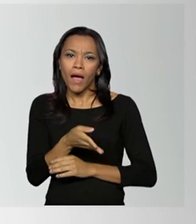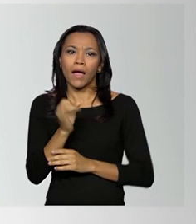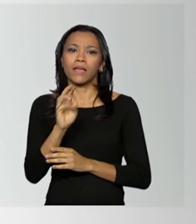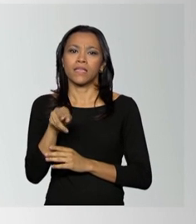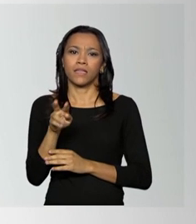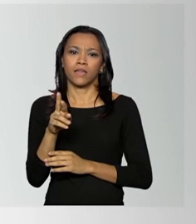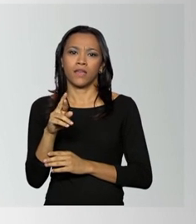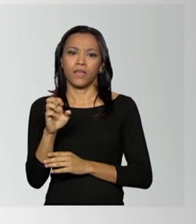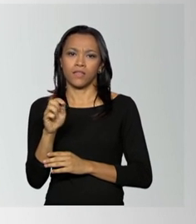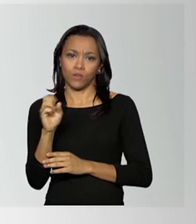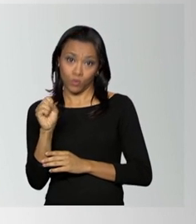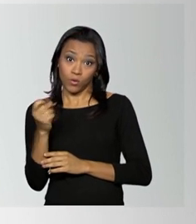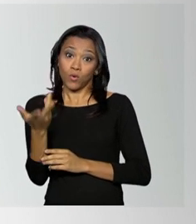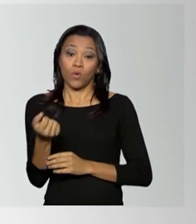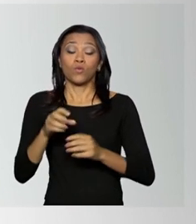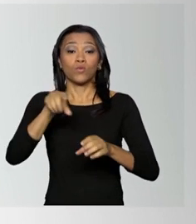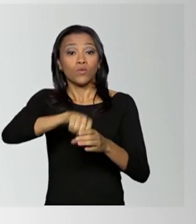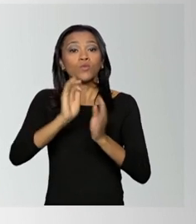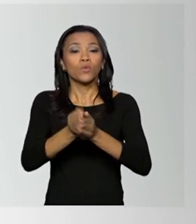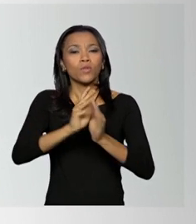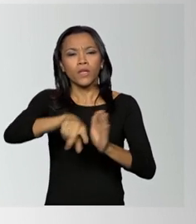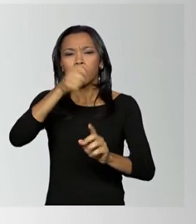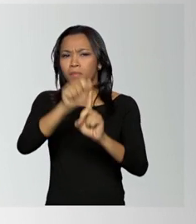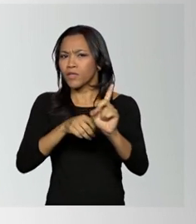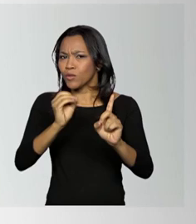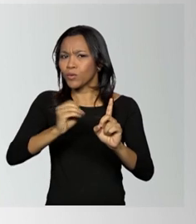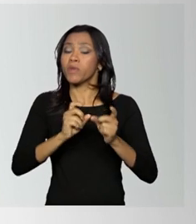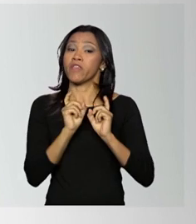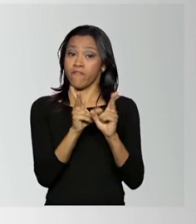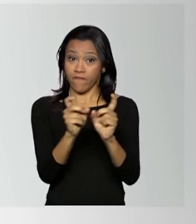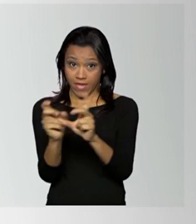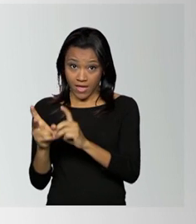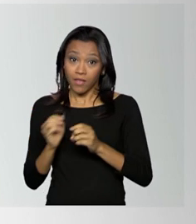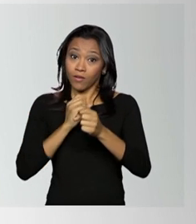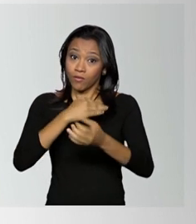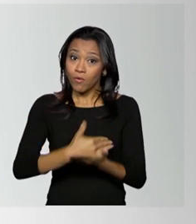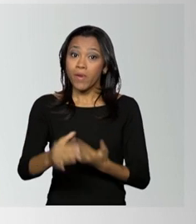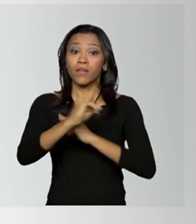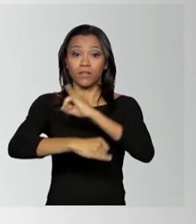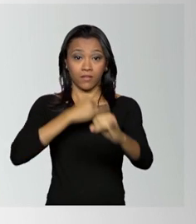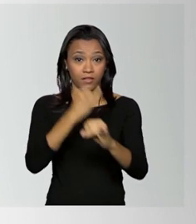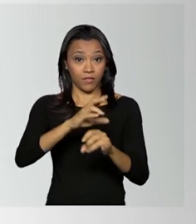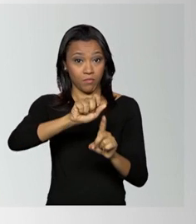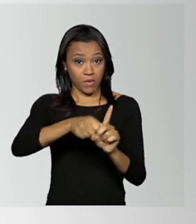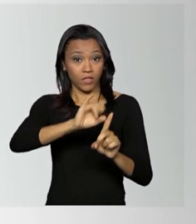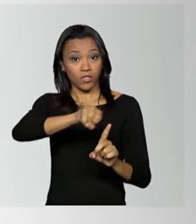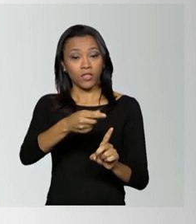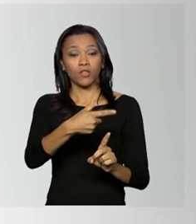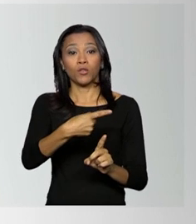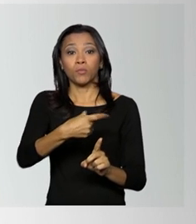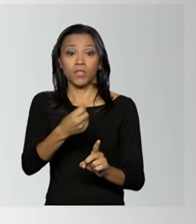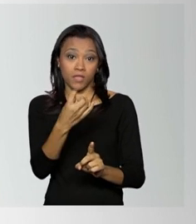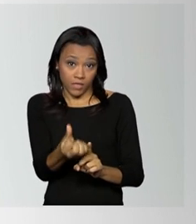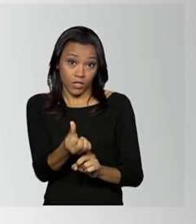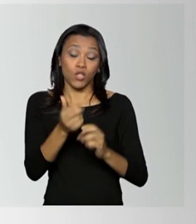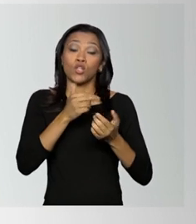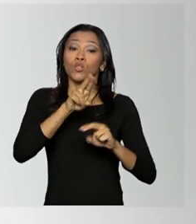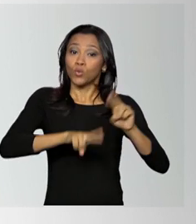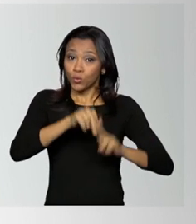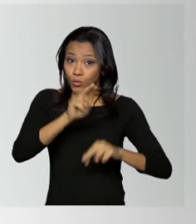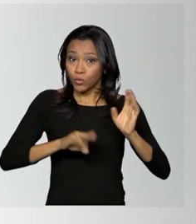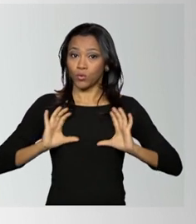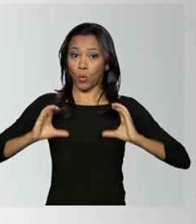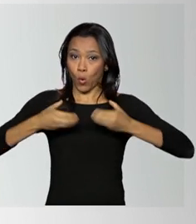www.rio2016.com/ingressos. O sorteio será em outubro e a venda direta pela internet começa em janeiro do ano que vem. A partir de junho, o Comitê